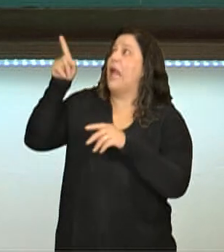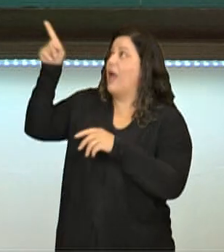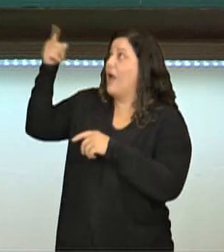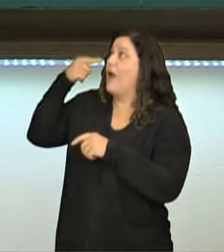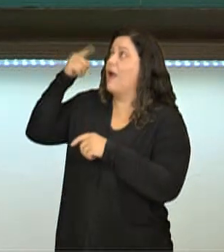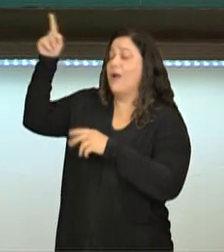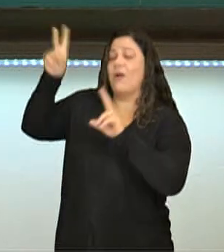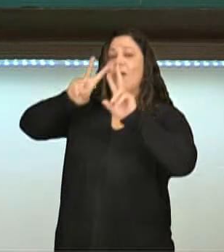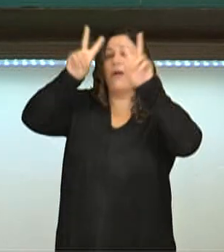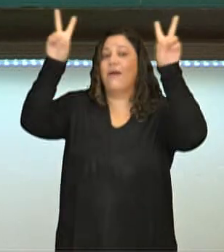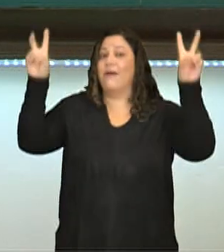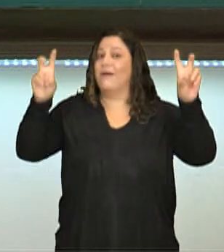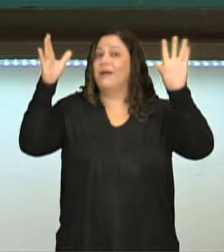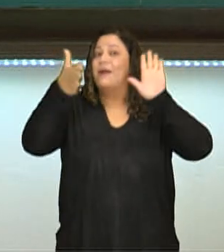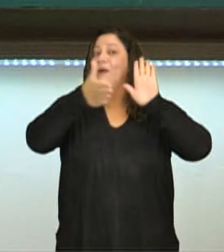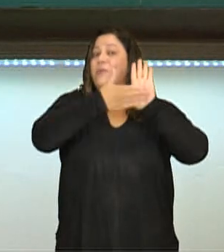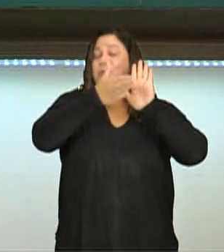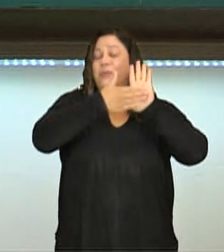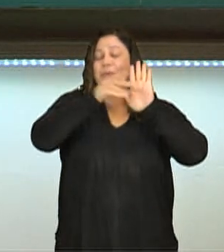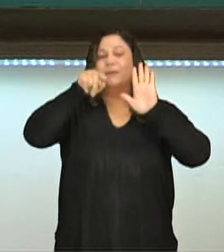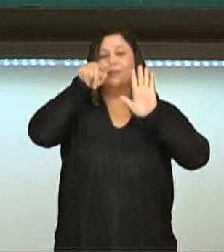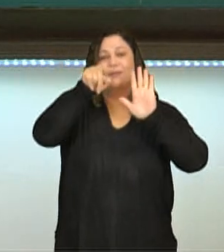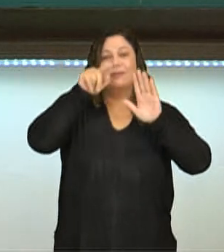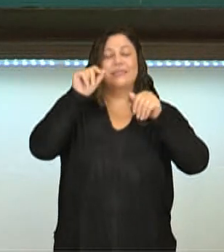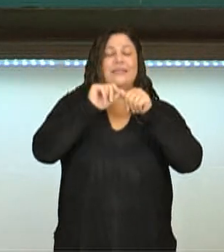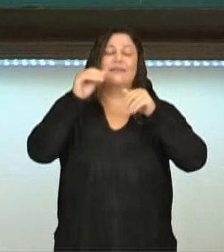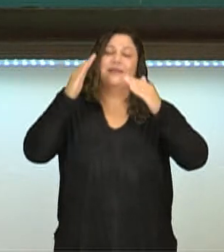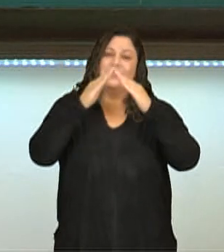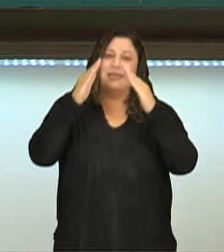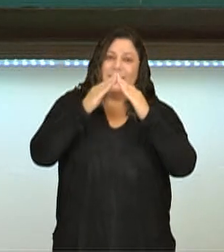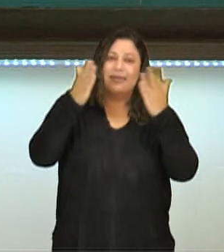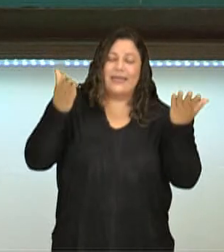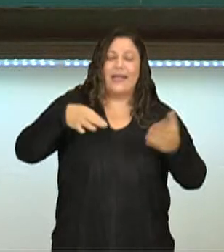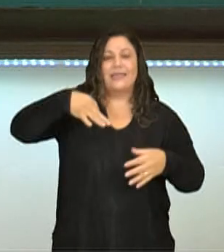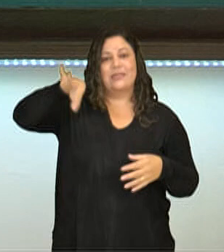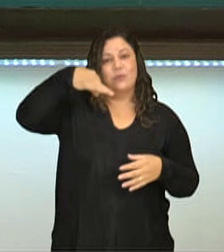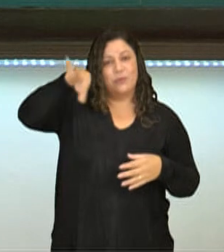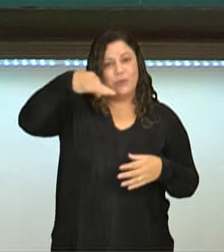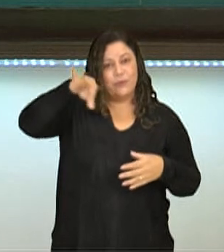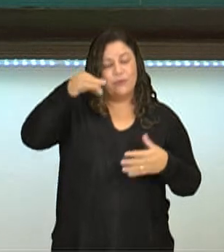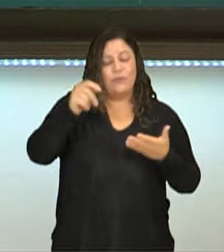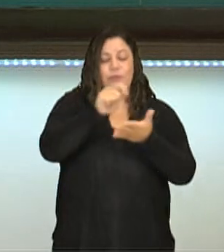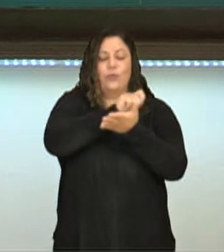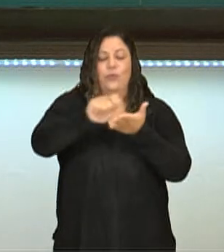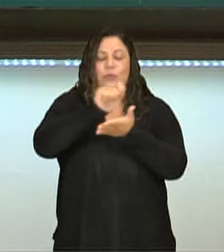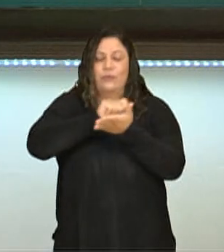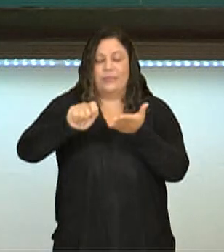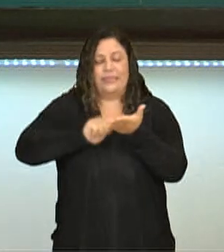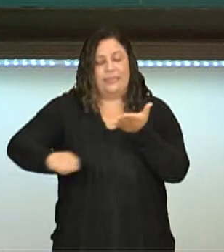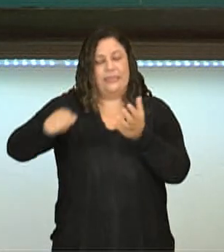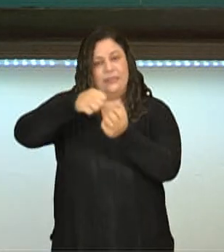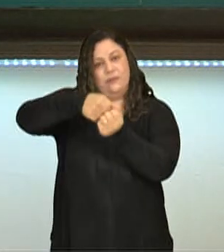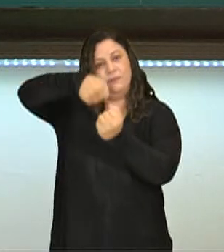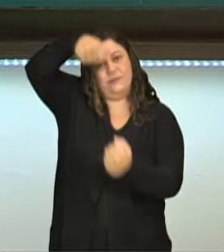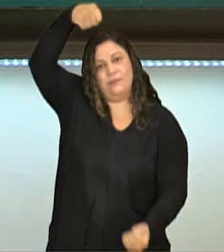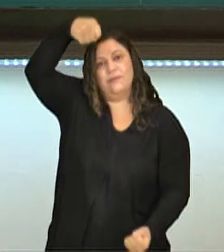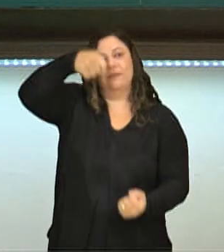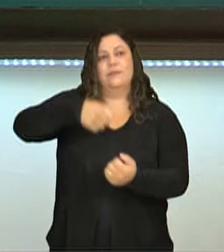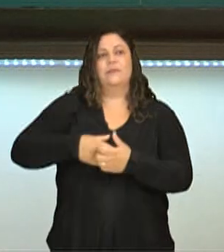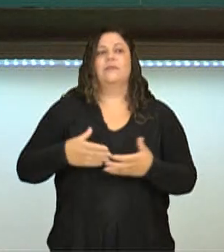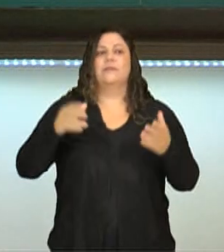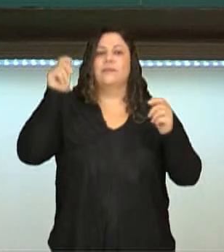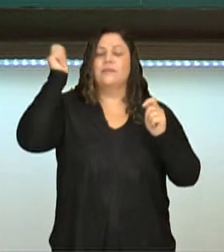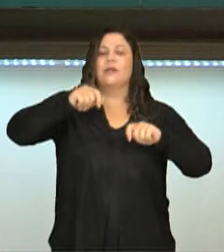casa, numa folha, ou numa folha solta, numa A4, ou no caderno, numa cartolina, é o chamado